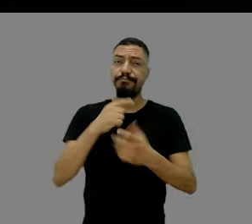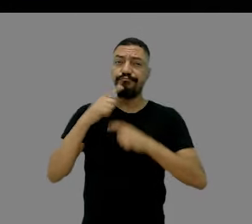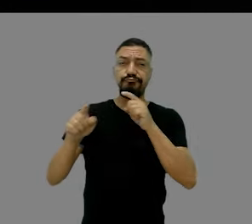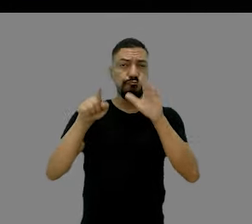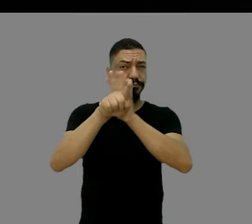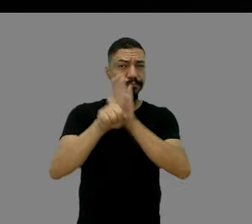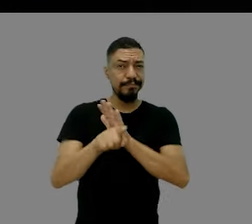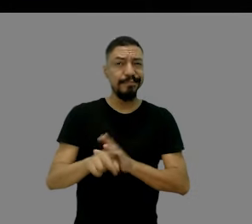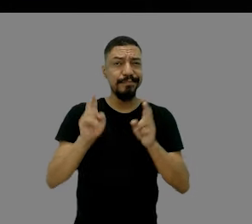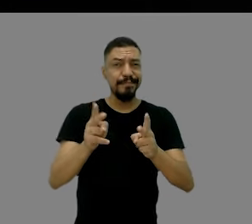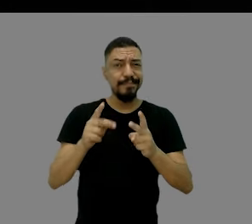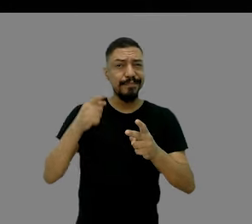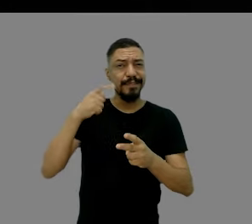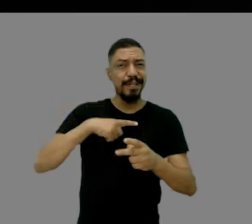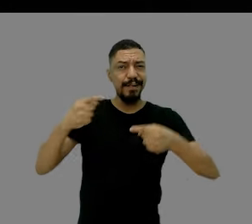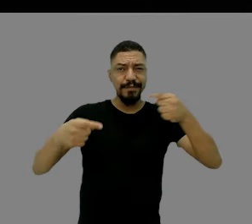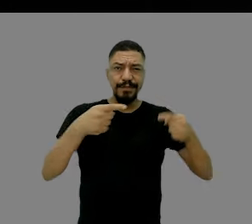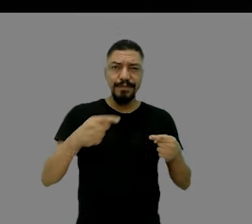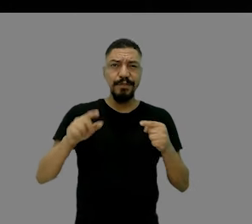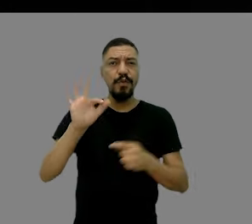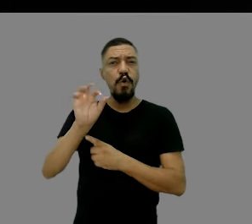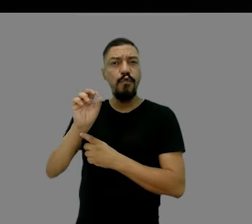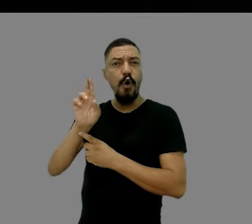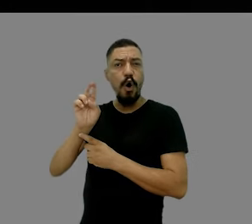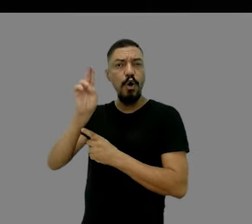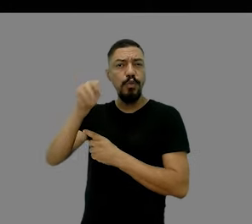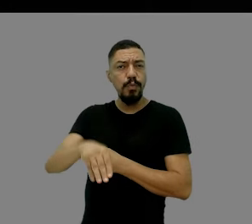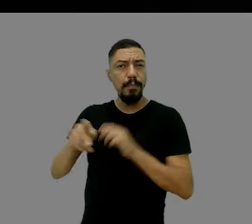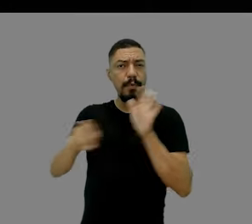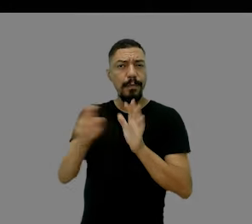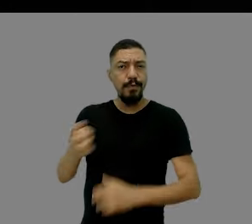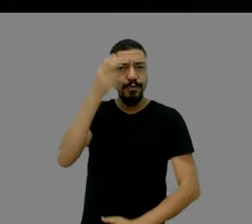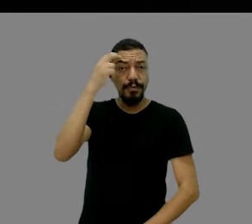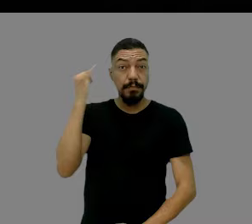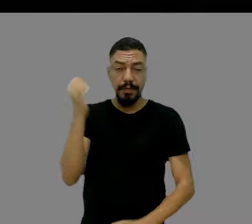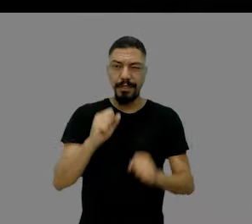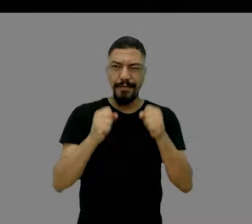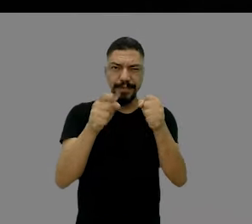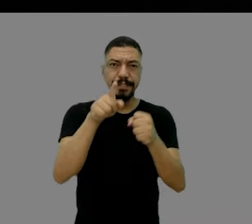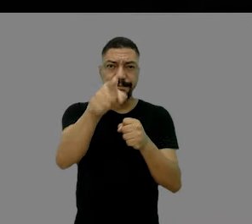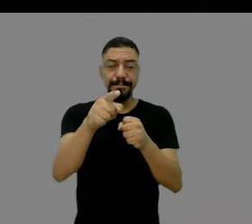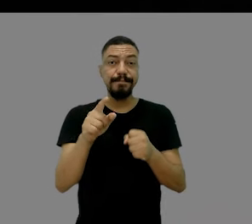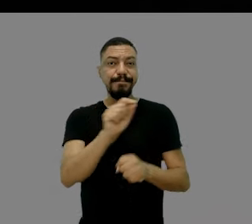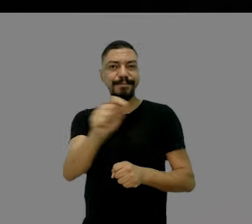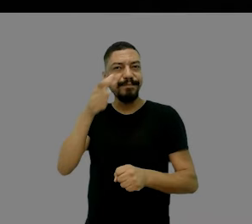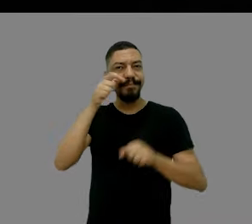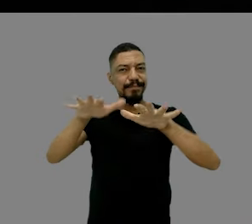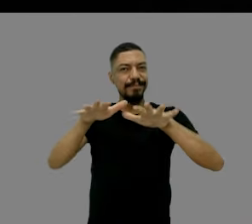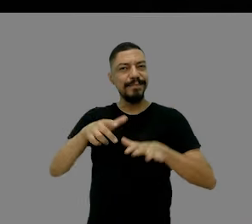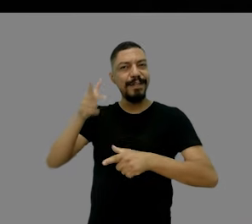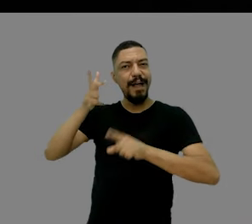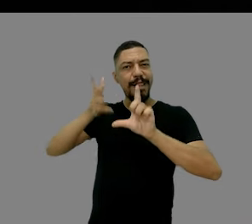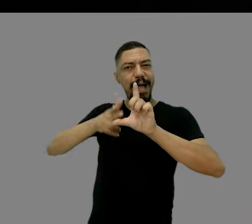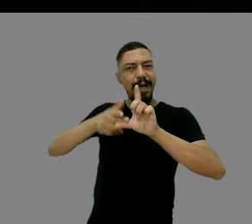importante reafirmar isso daí, né? Então quem estiver assistindo a live volta, né? Acho que essa orientação é super importante para